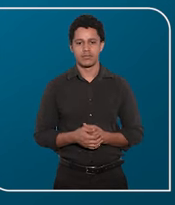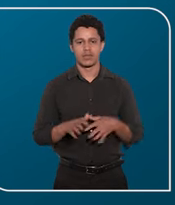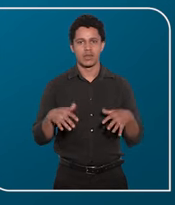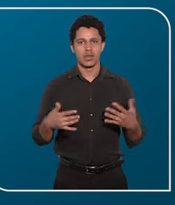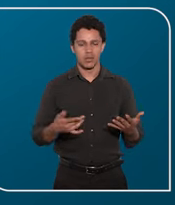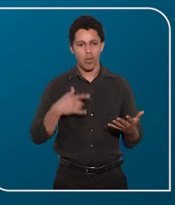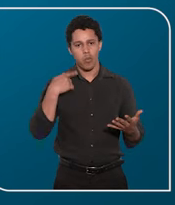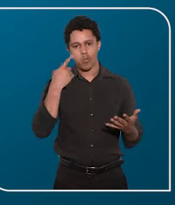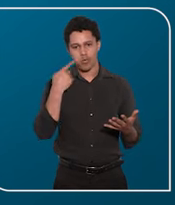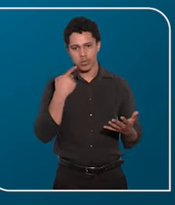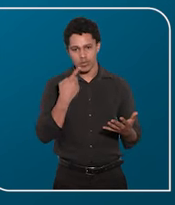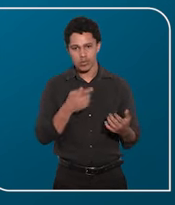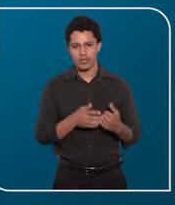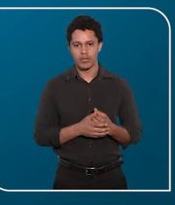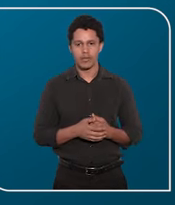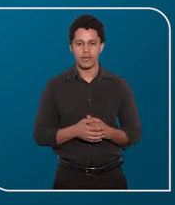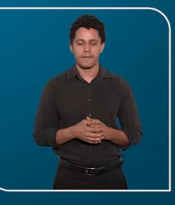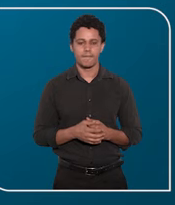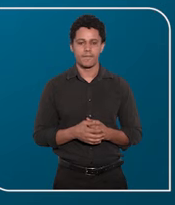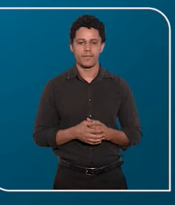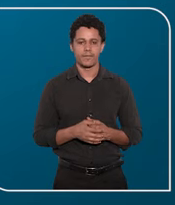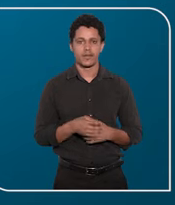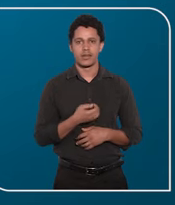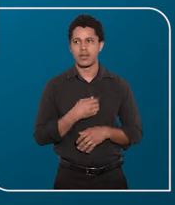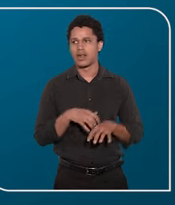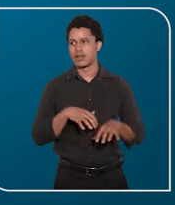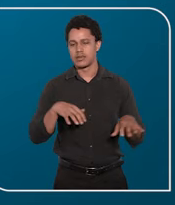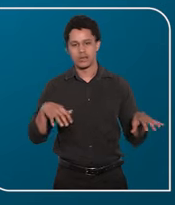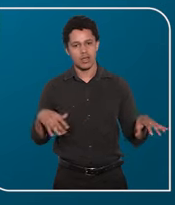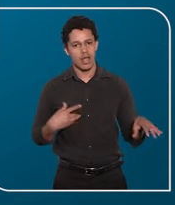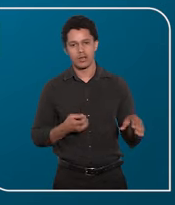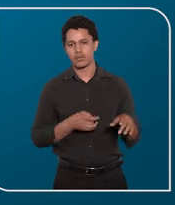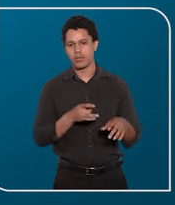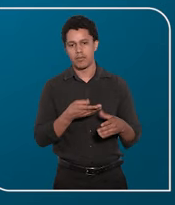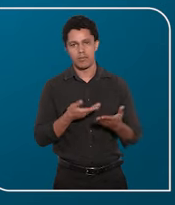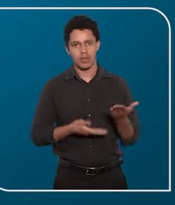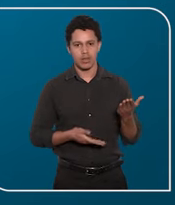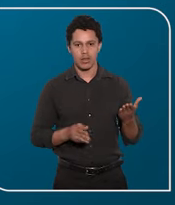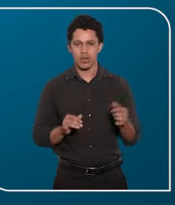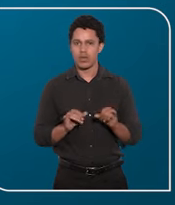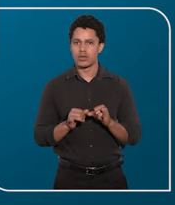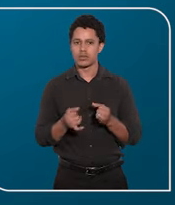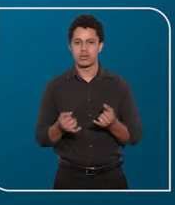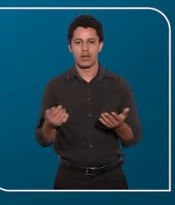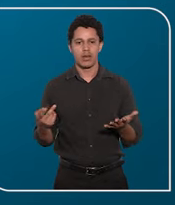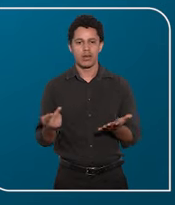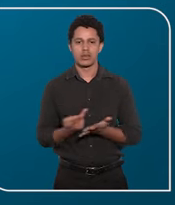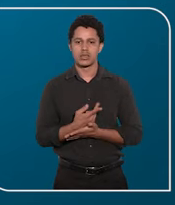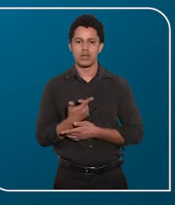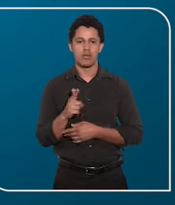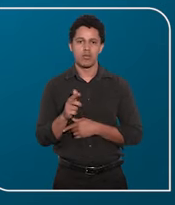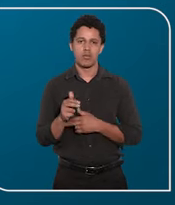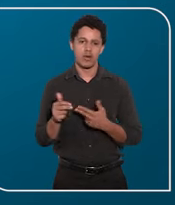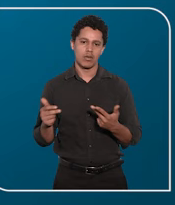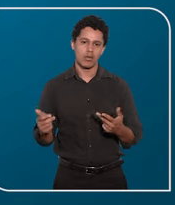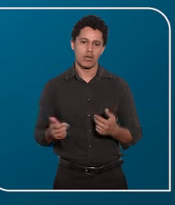advogado está licenciado, foi suspenso, ou simplesmente acontece alguma outra coisa que pode acontecer, que pode gerar, pode